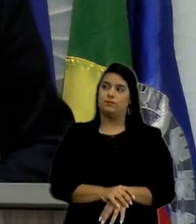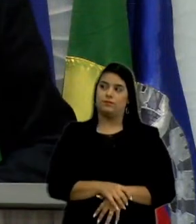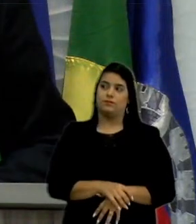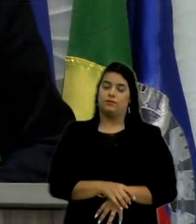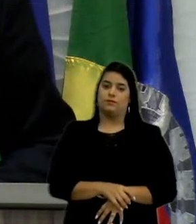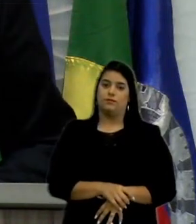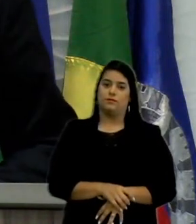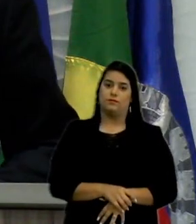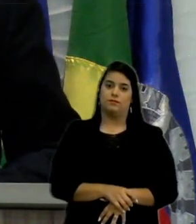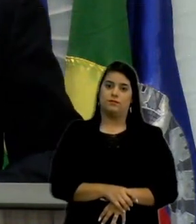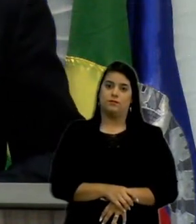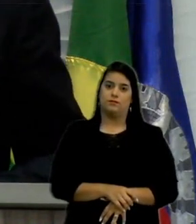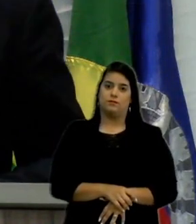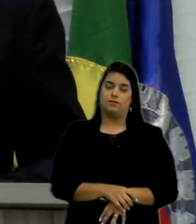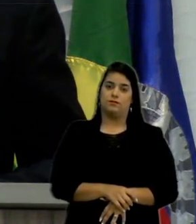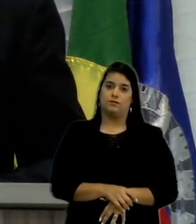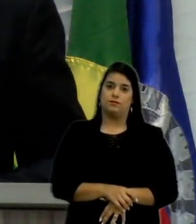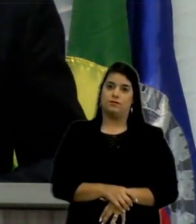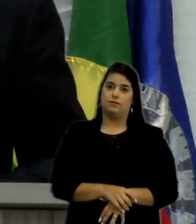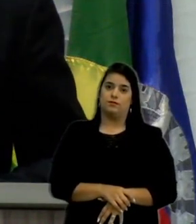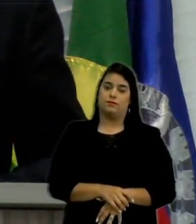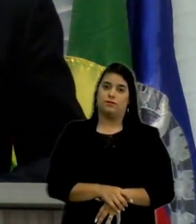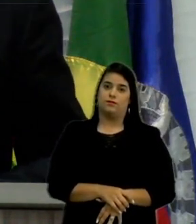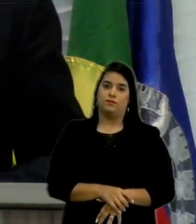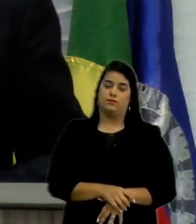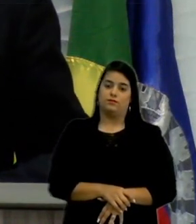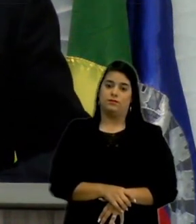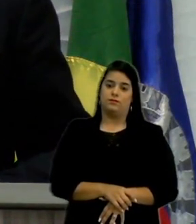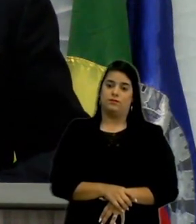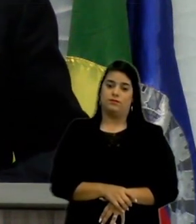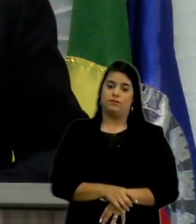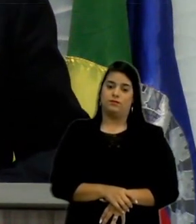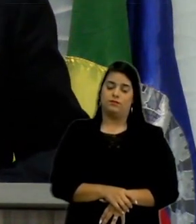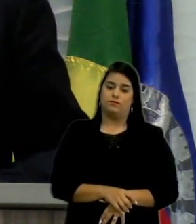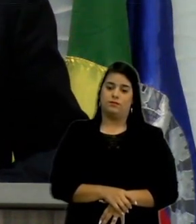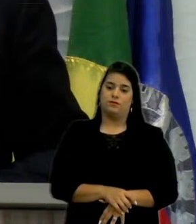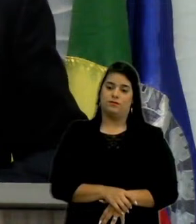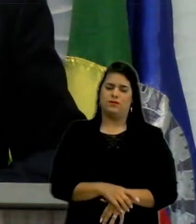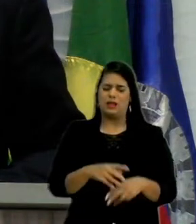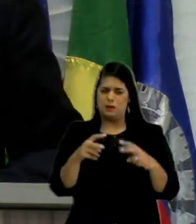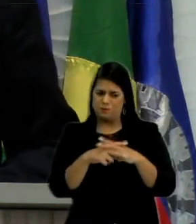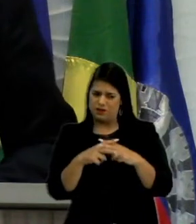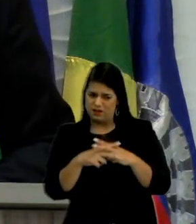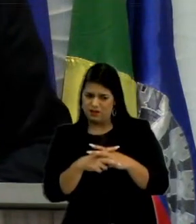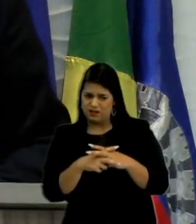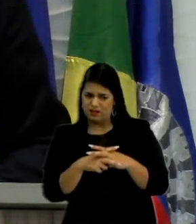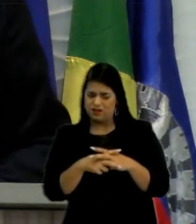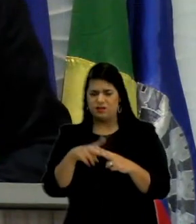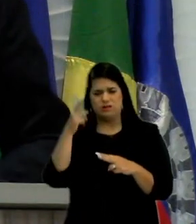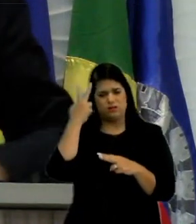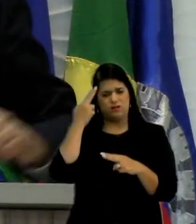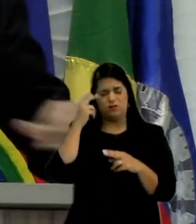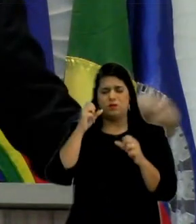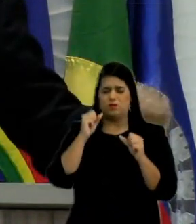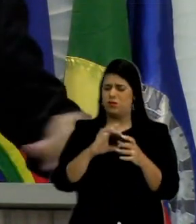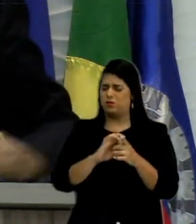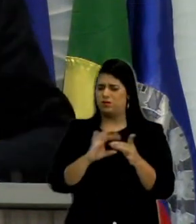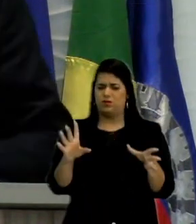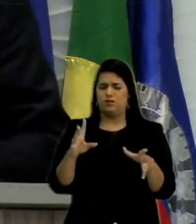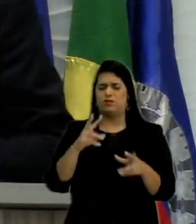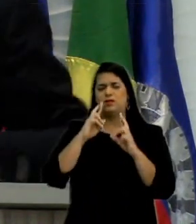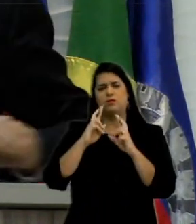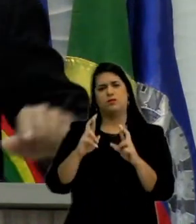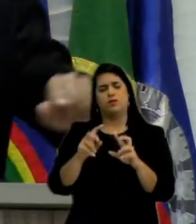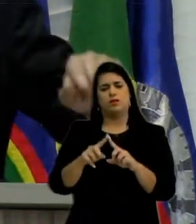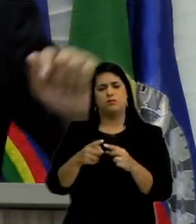se precisar, independente, quando se tem um atrito, é uma coisa que se pode responder aqui, mas pessoas que